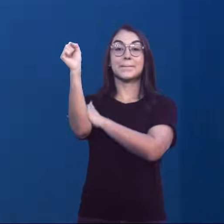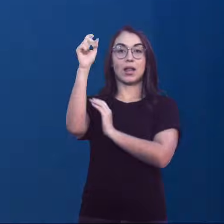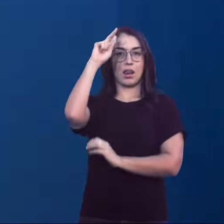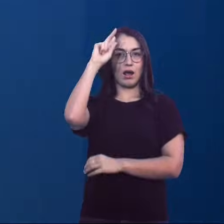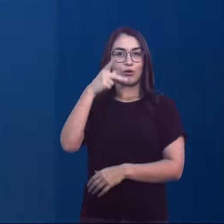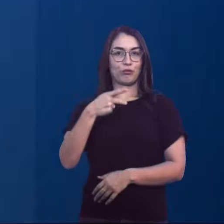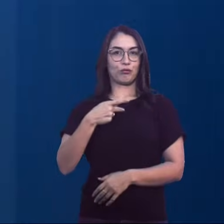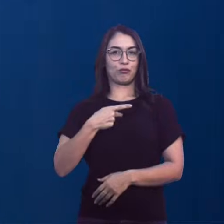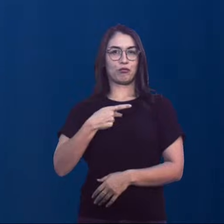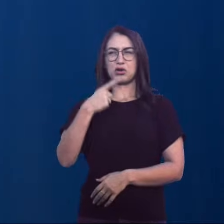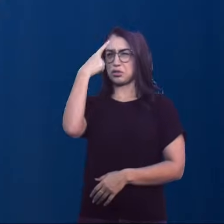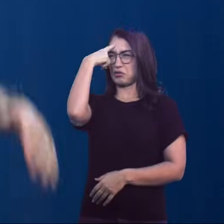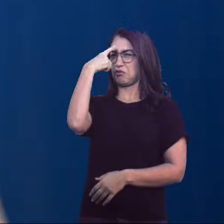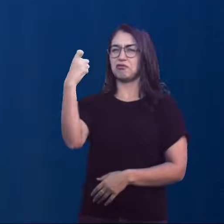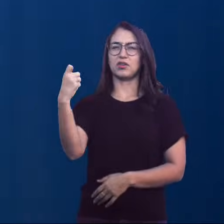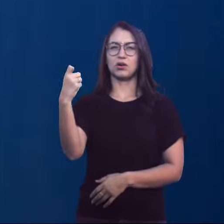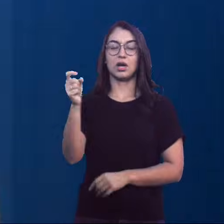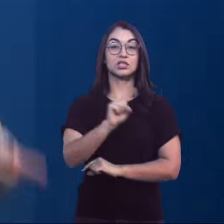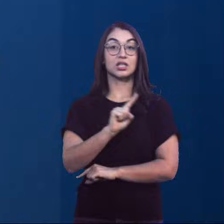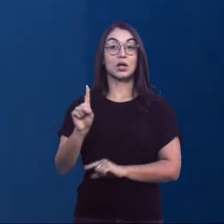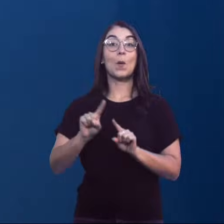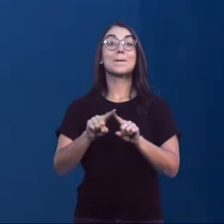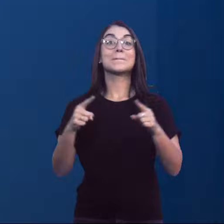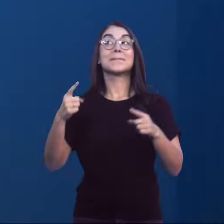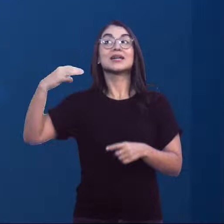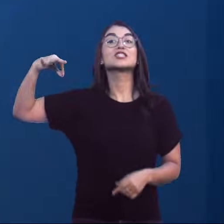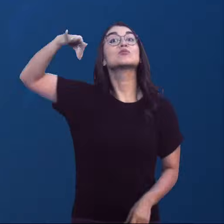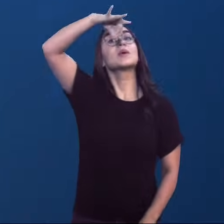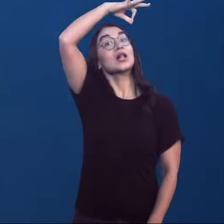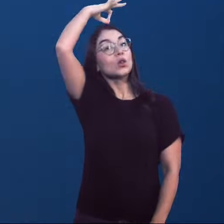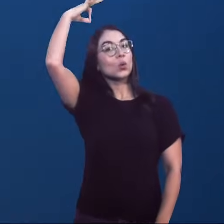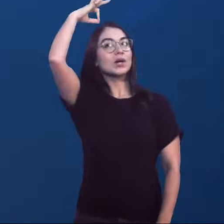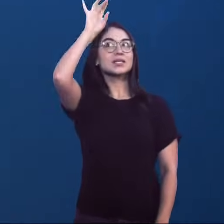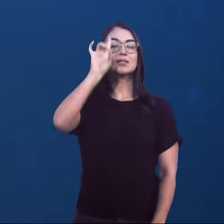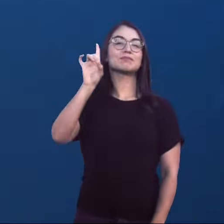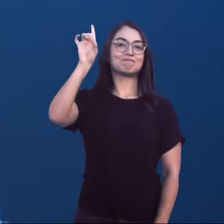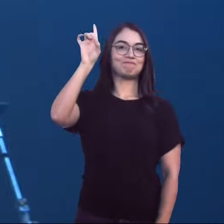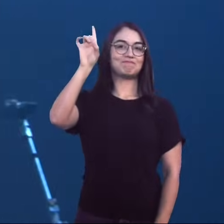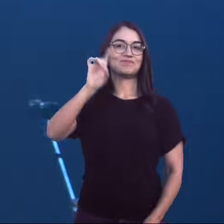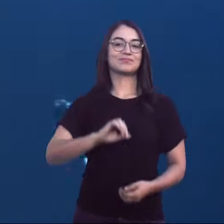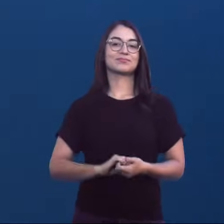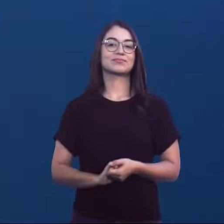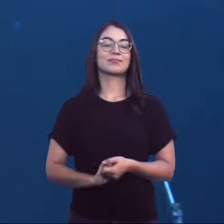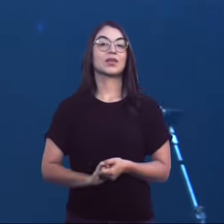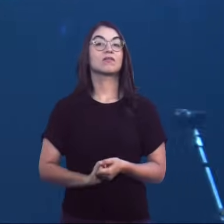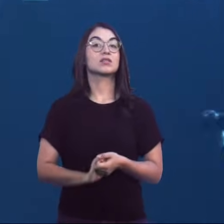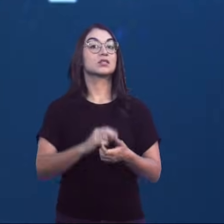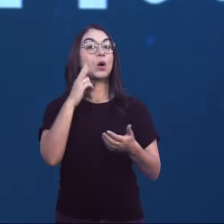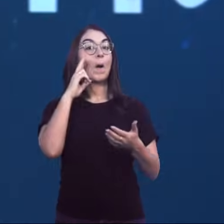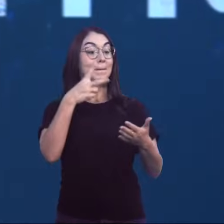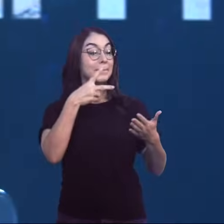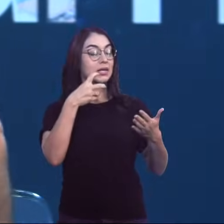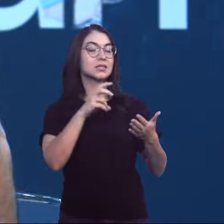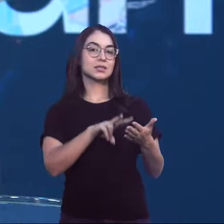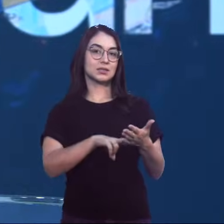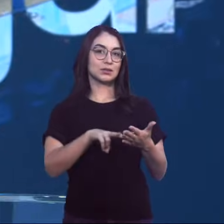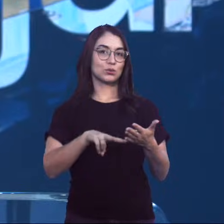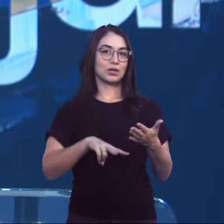meu Espírito. Tem gente que nunca leu Zacarias, mas conhece esse texto por causa do F-Hop, né?